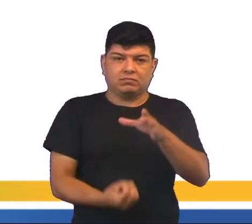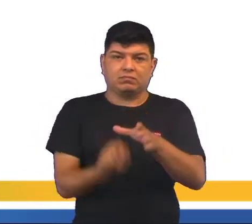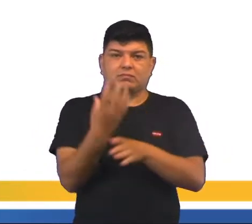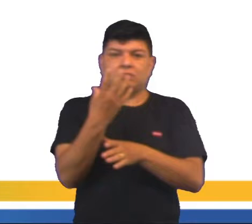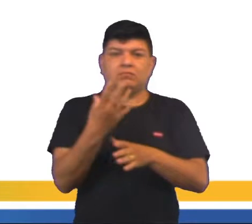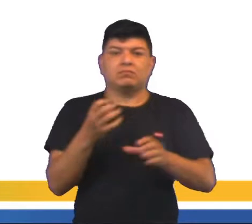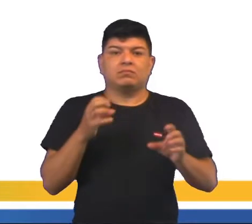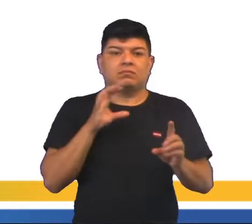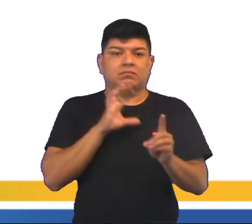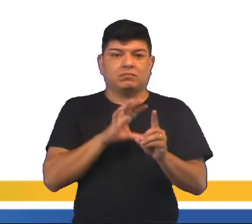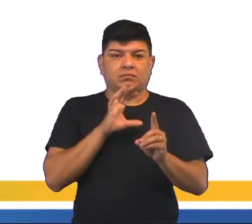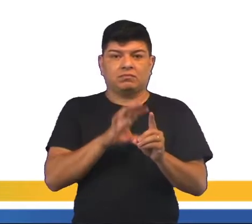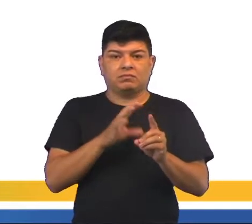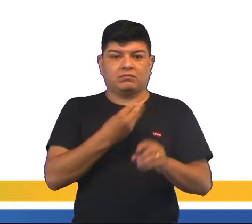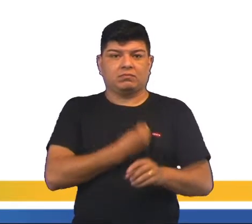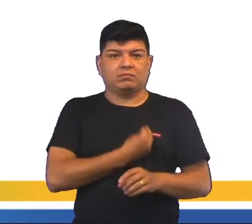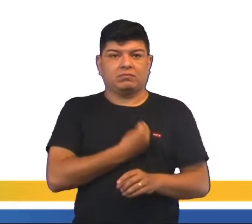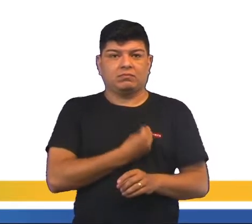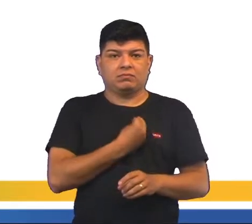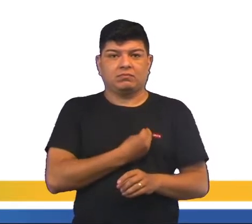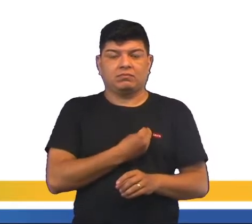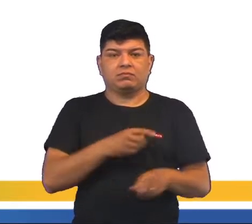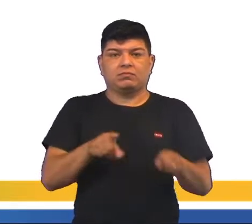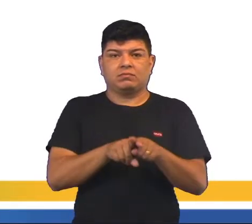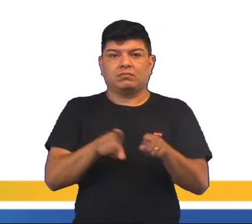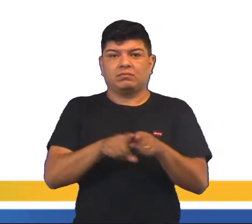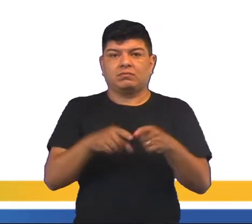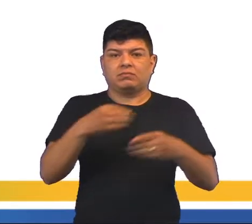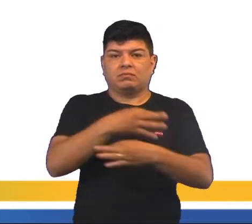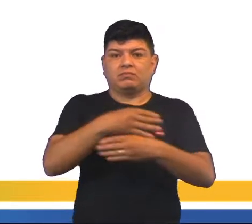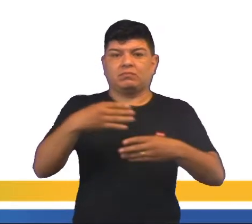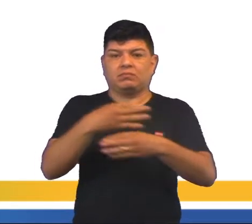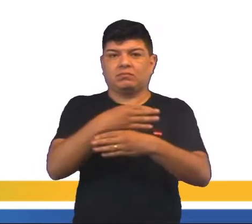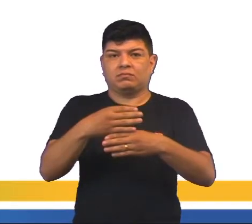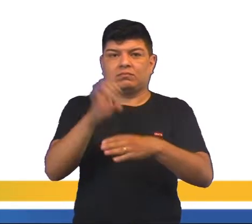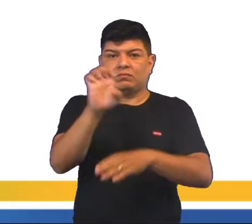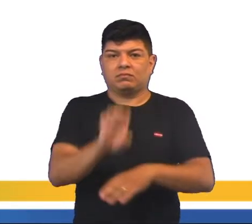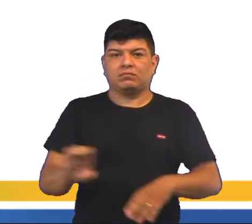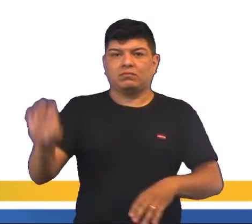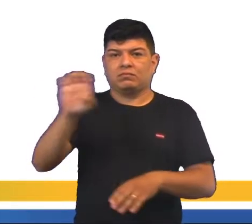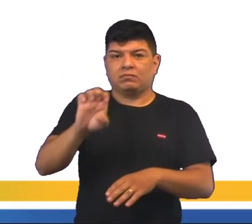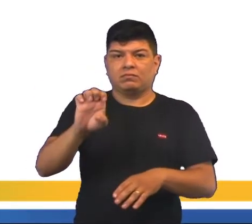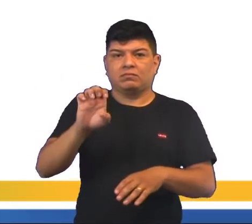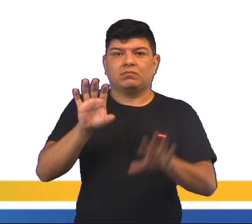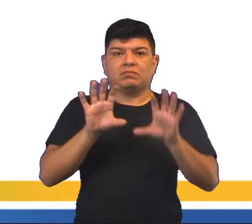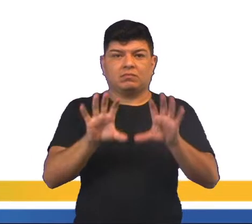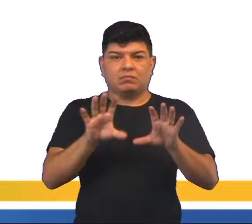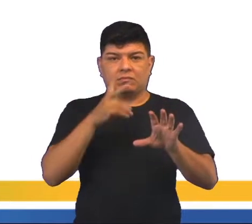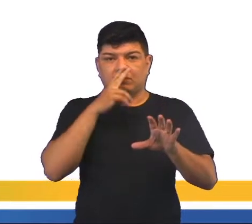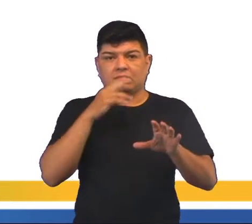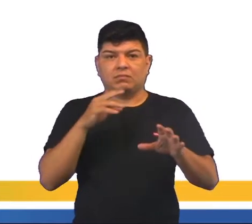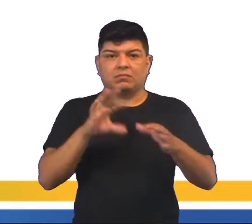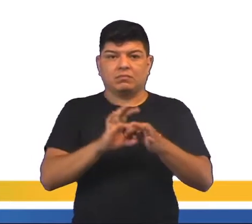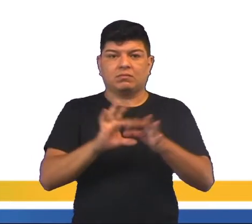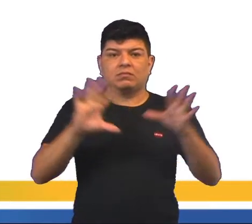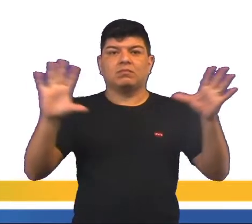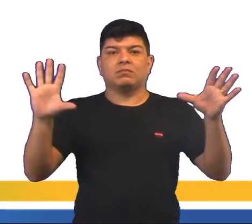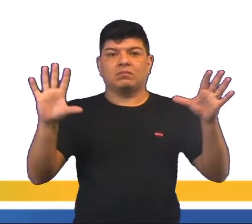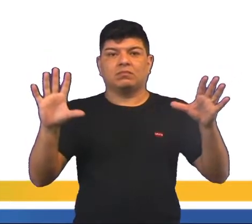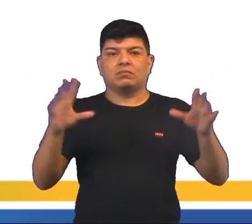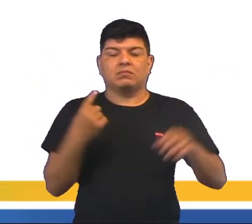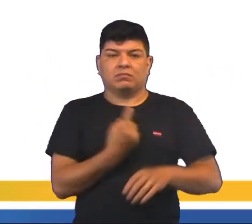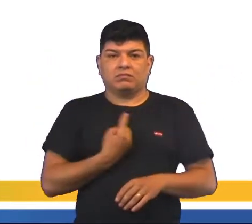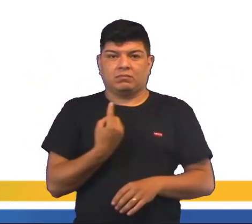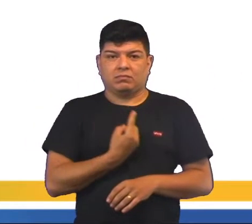uma reação às condições de vida dos operários nos grandes centros industriais da Europa, contrapondo-se ao liberalismo e